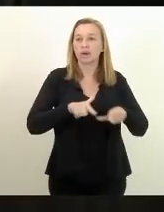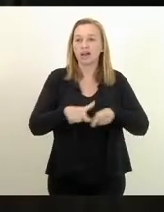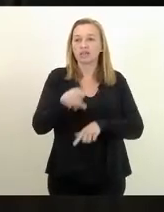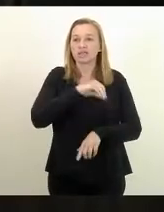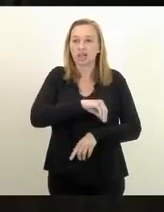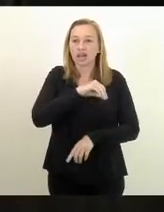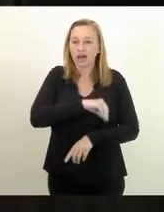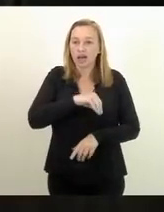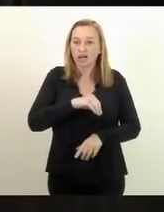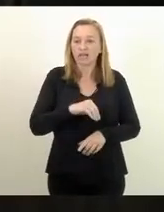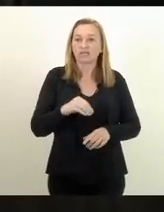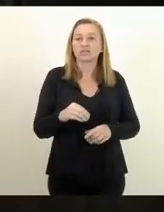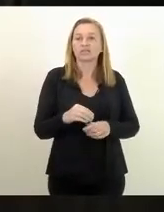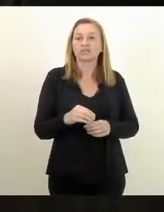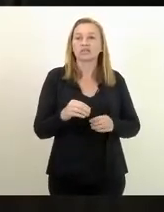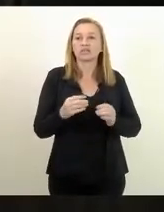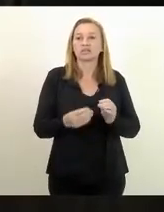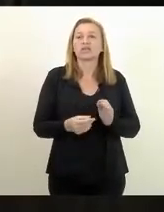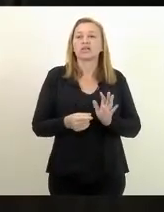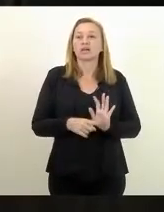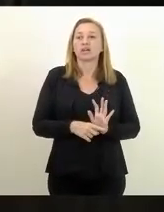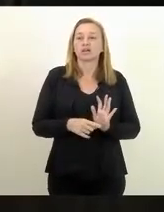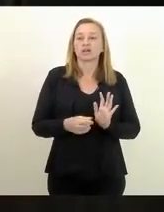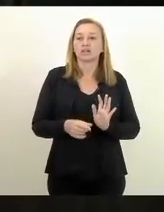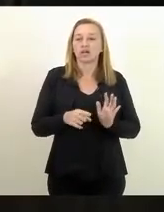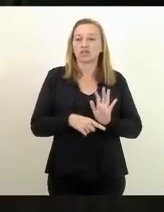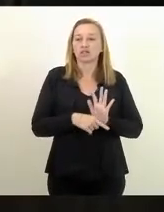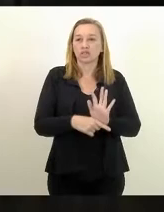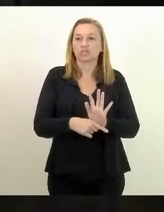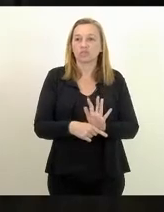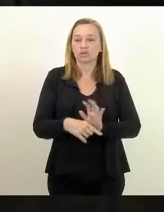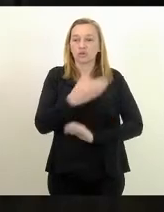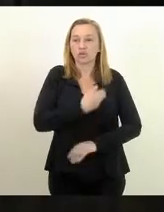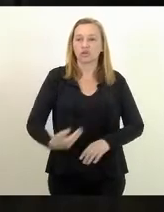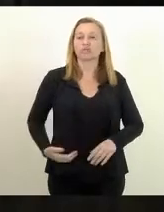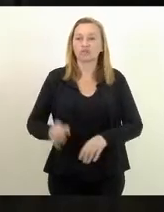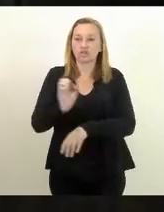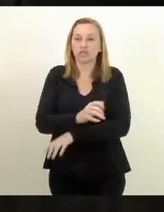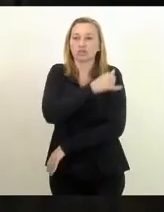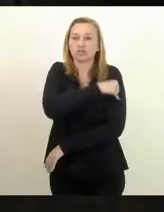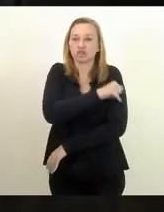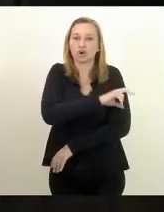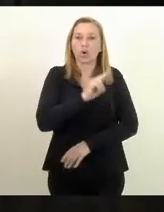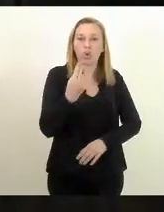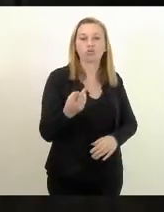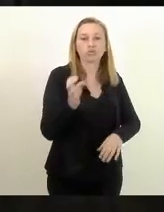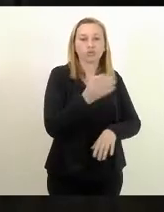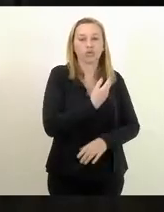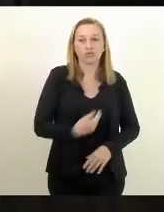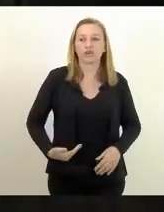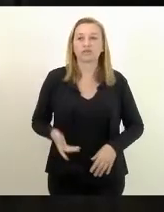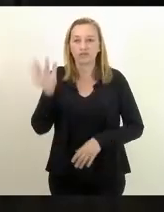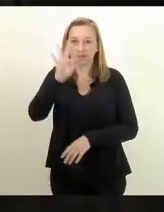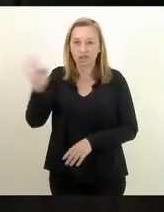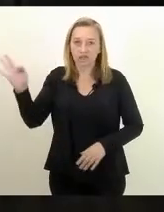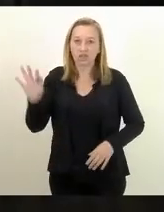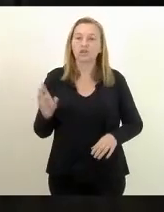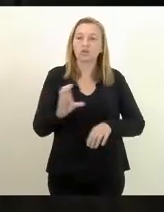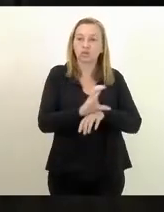gerenciados ou financiados pelo governo do Estado do Rio de Janeiro e o governo federal. Pareceres da Comissão de